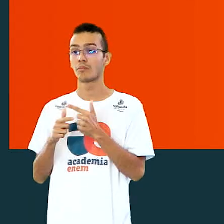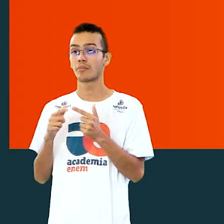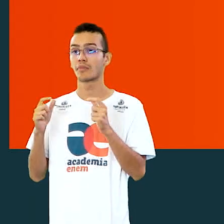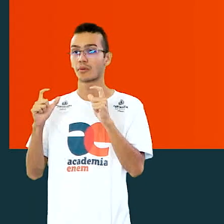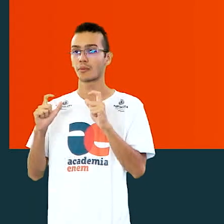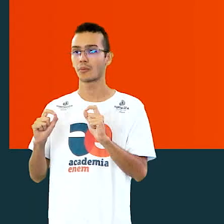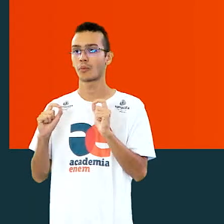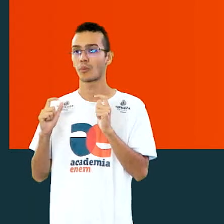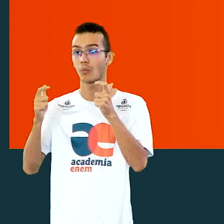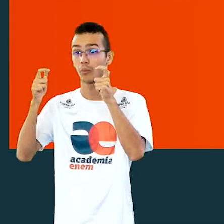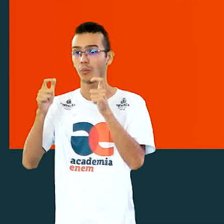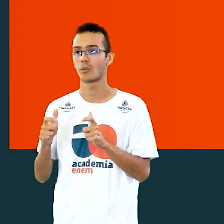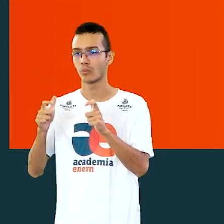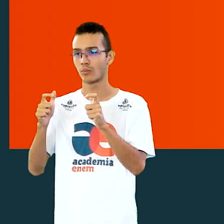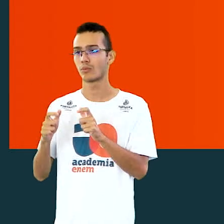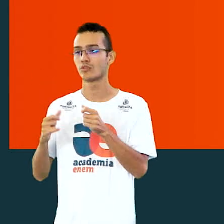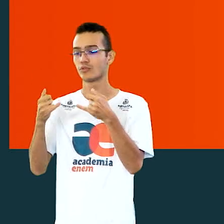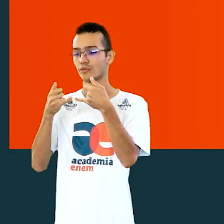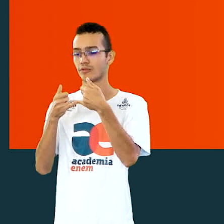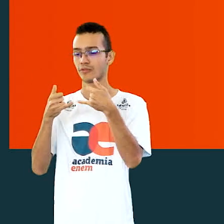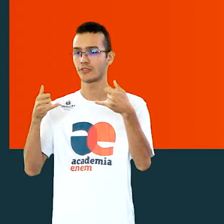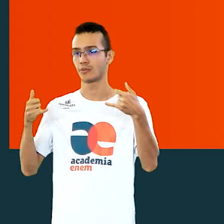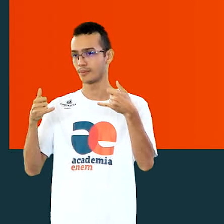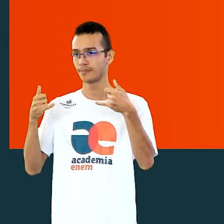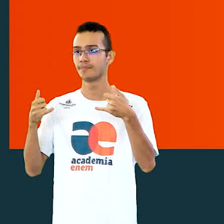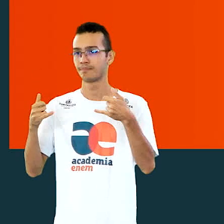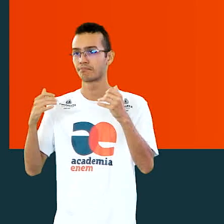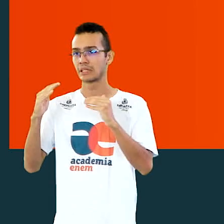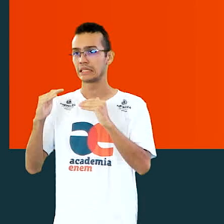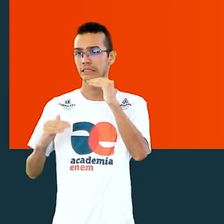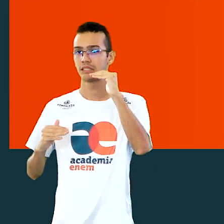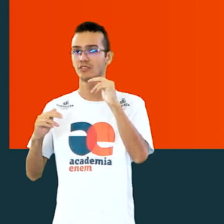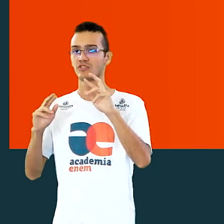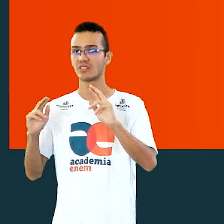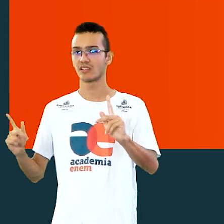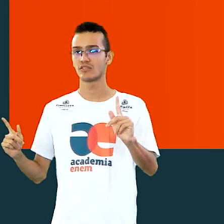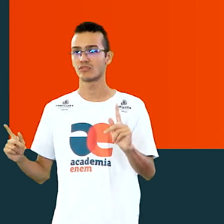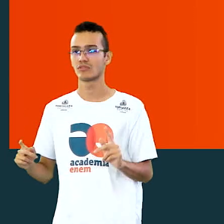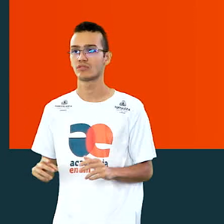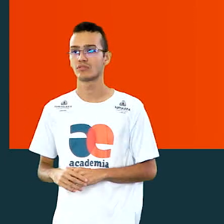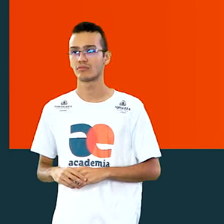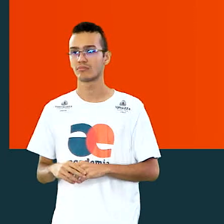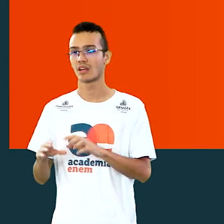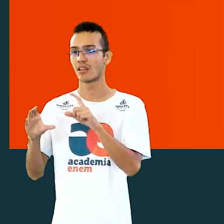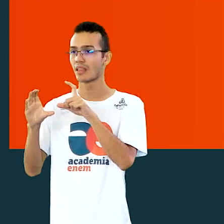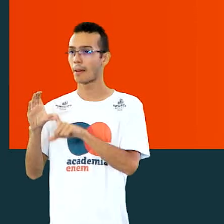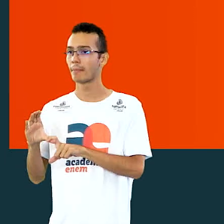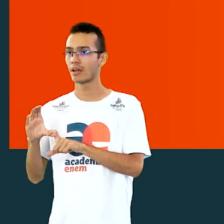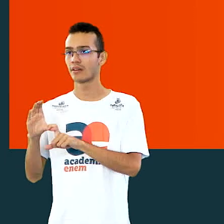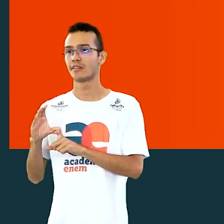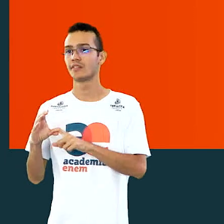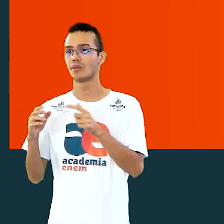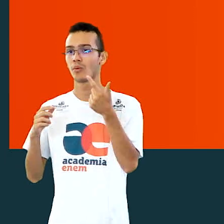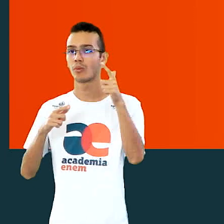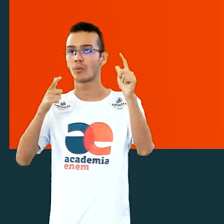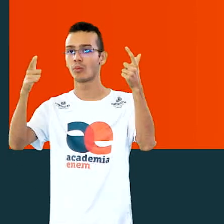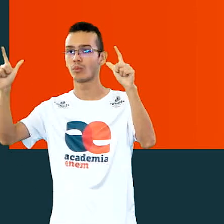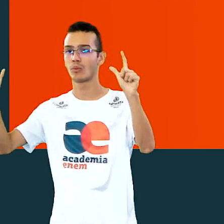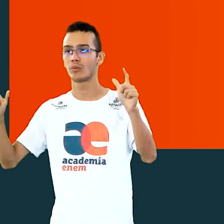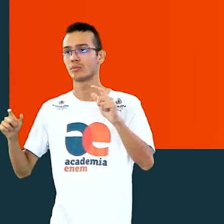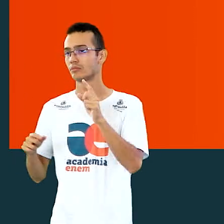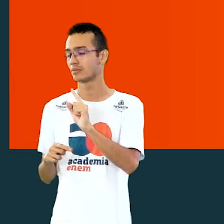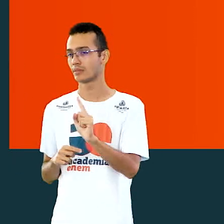Ele não depende dos outros, ele só depende dele. Ok? Foram as duas maneiras que o nosso amigo